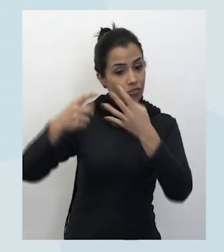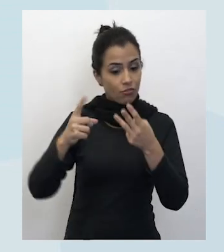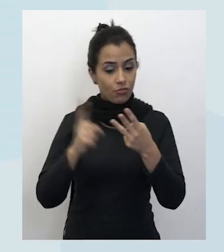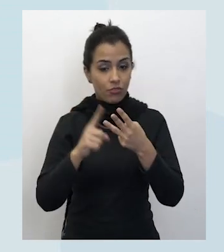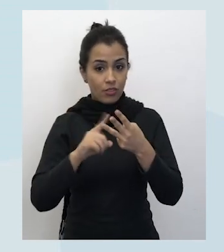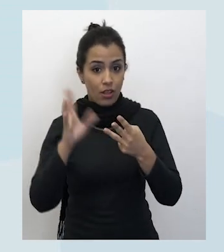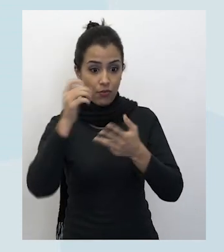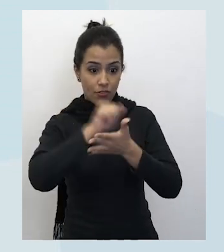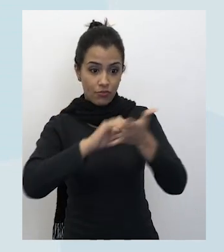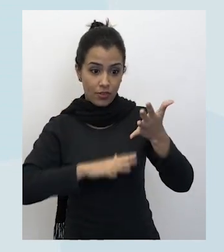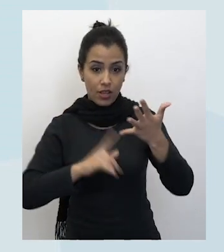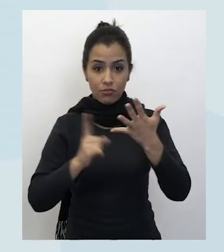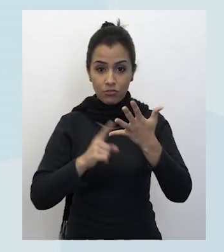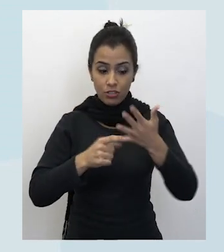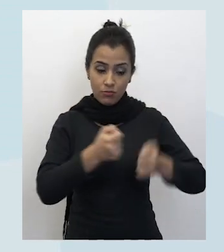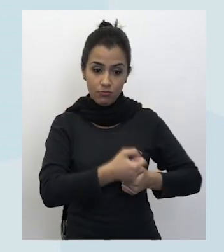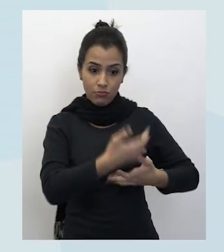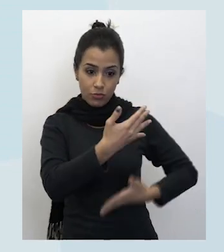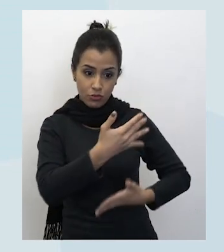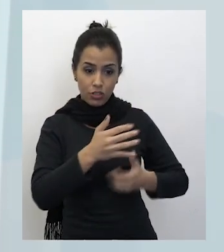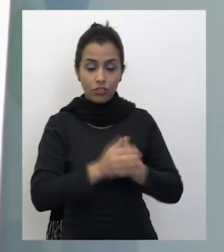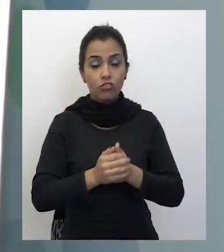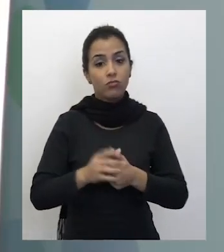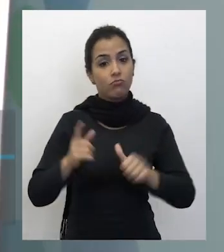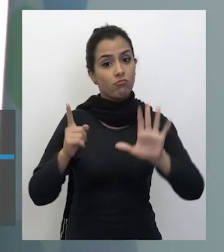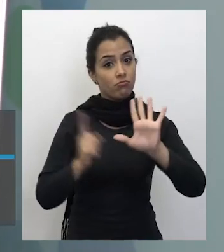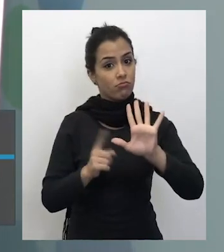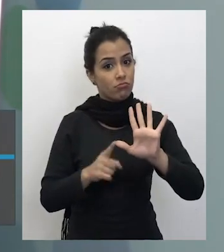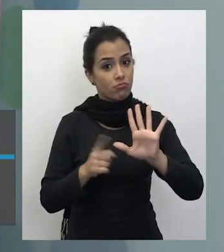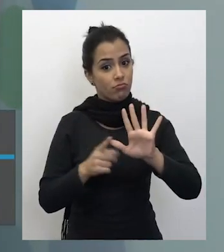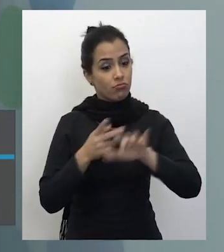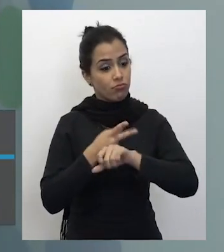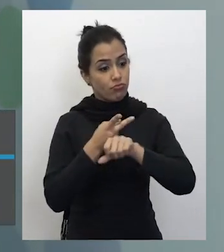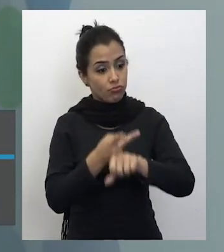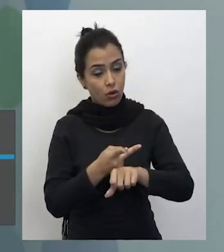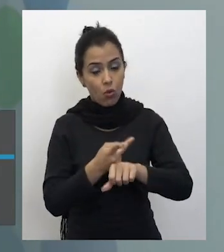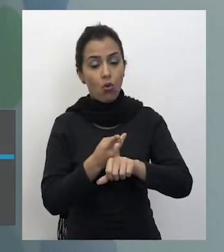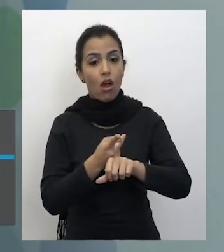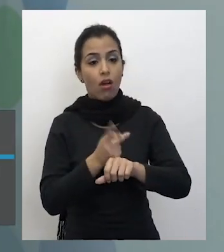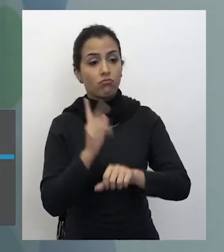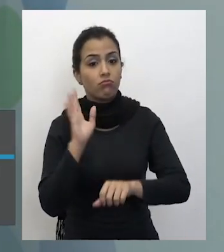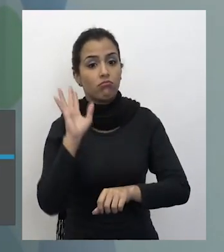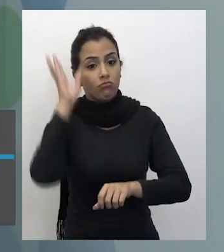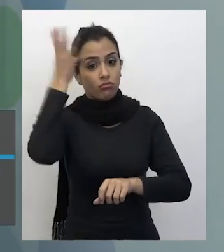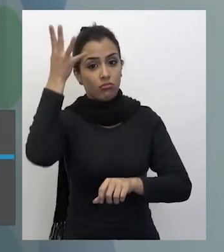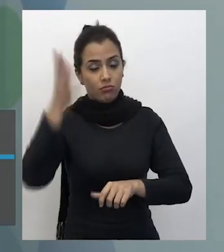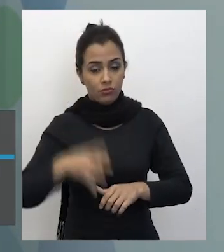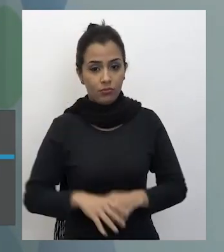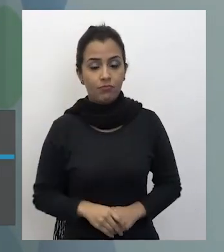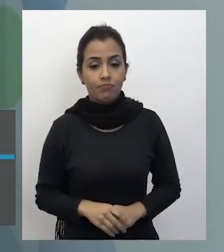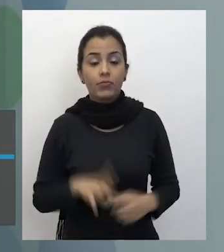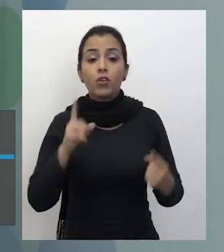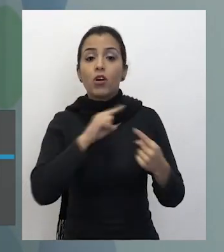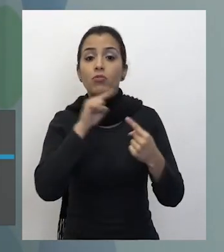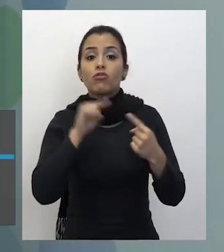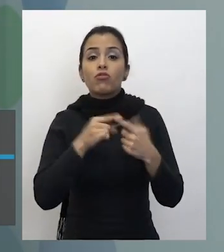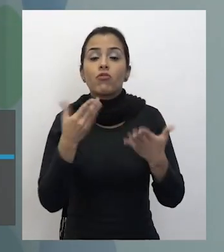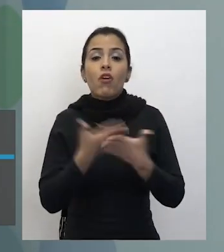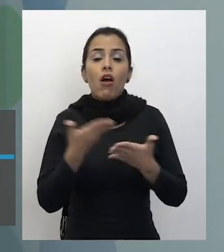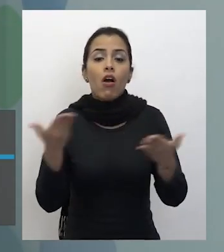buscar informações. Tudo bem? Muito bem. E qual é o objetivo desta aula